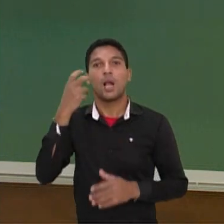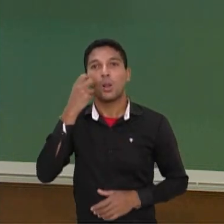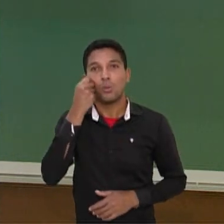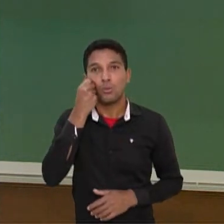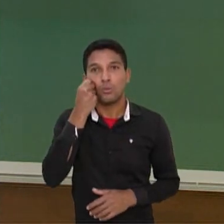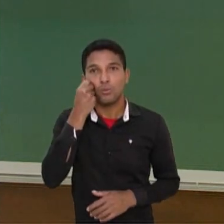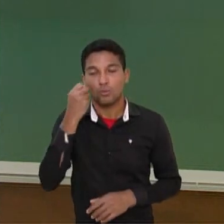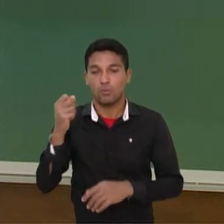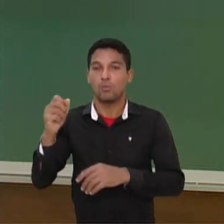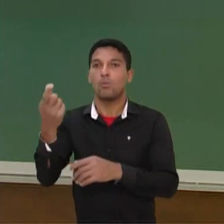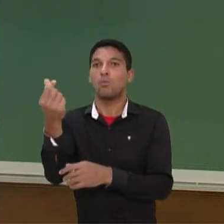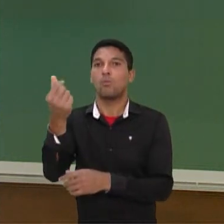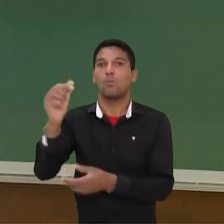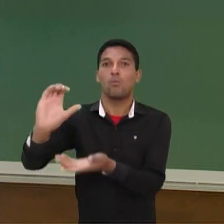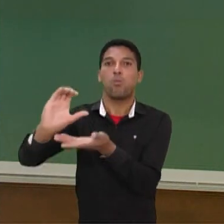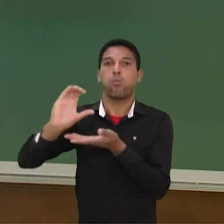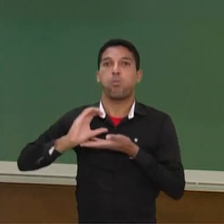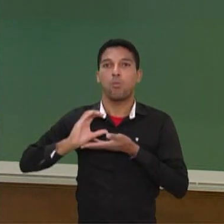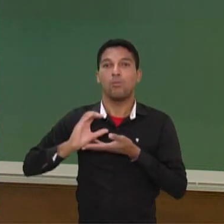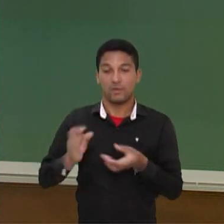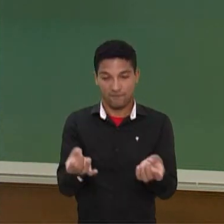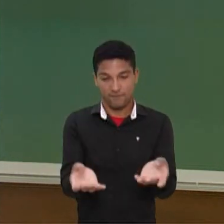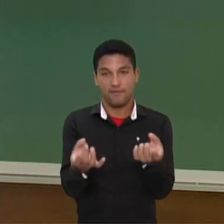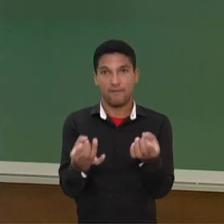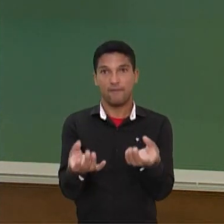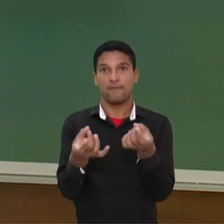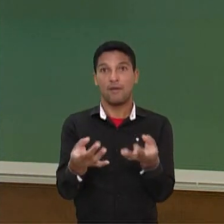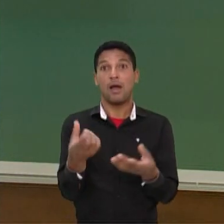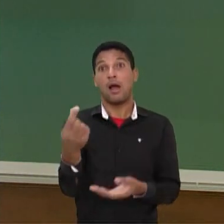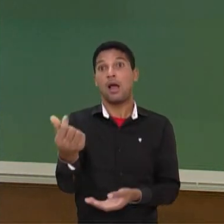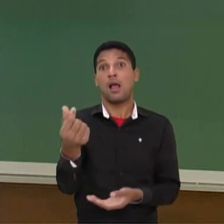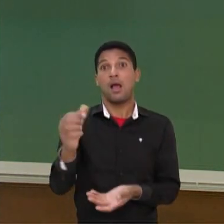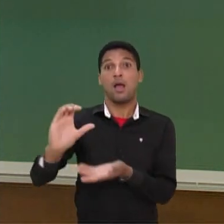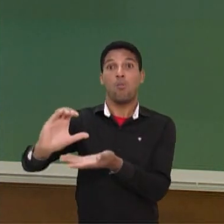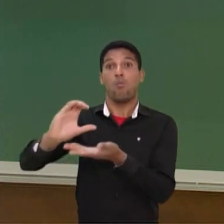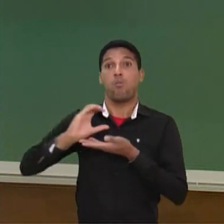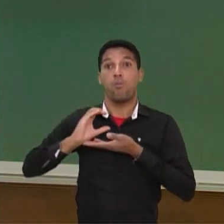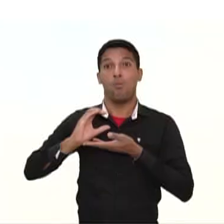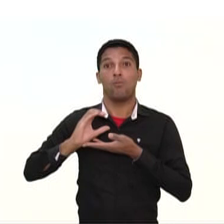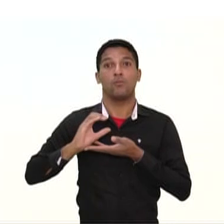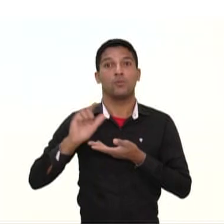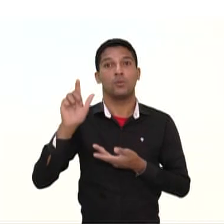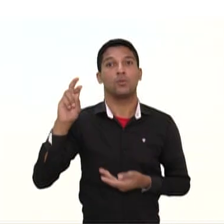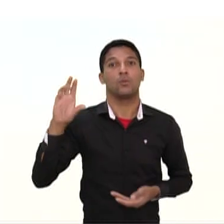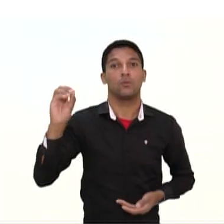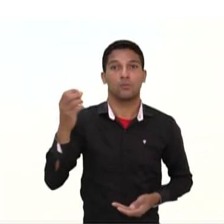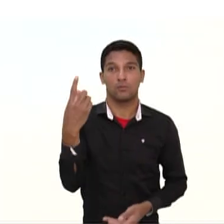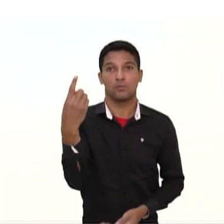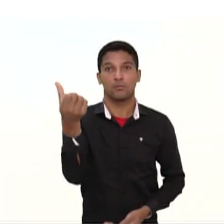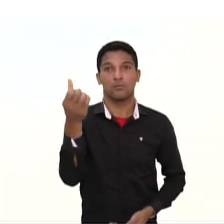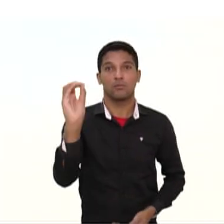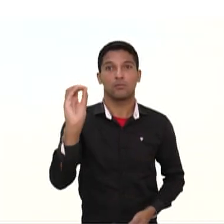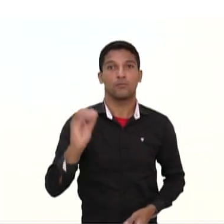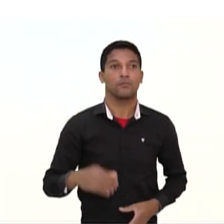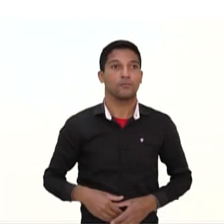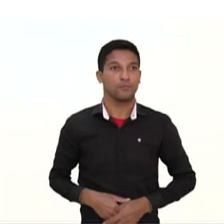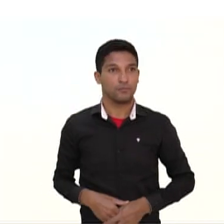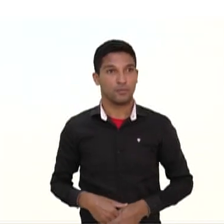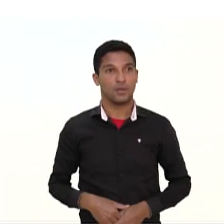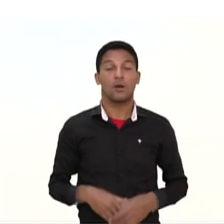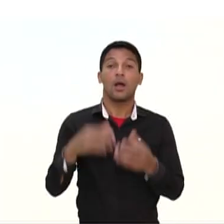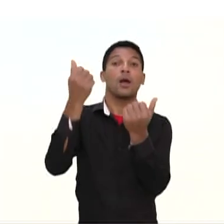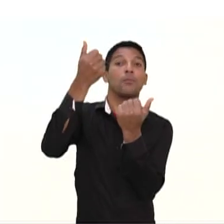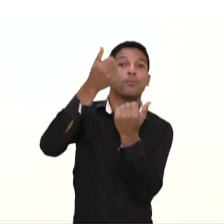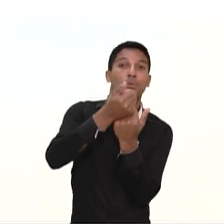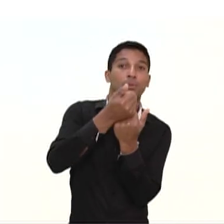no lugar do L, tá? Mas claro que isso, bem mais difícil, né, de encontrar. Basta substituir L